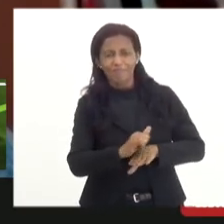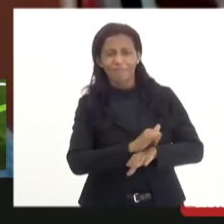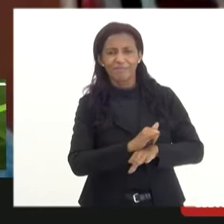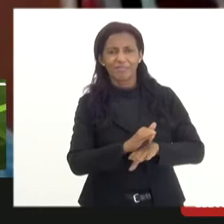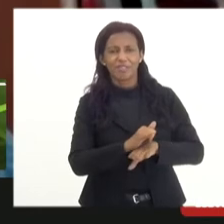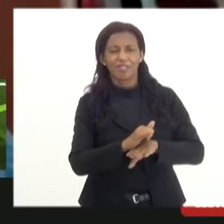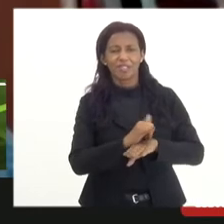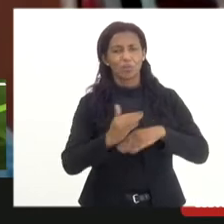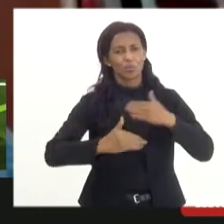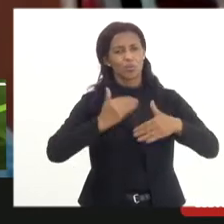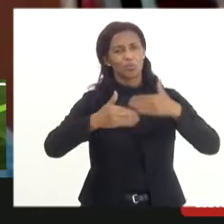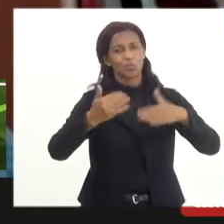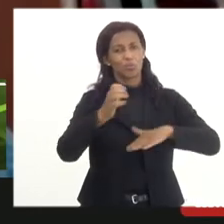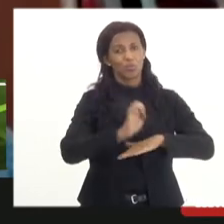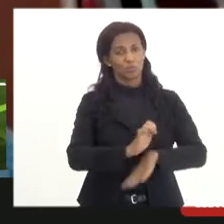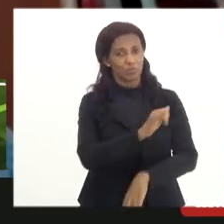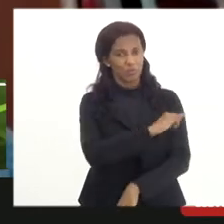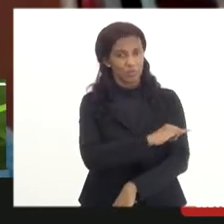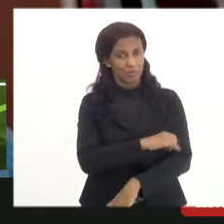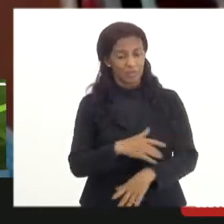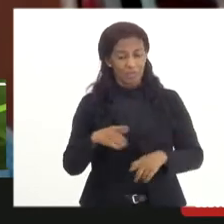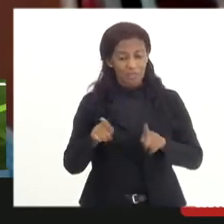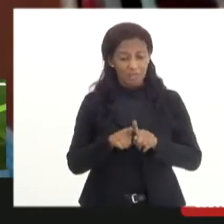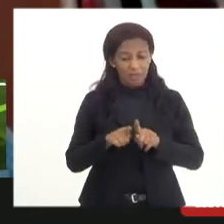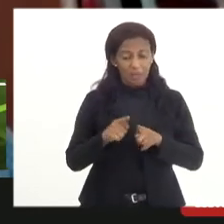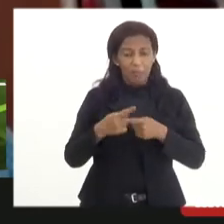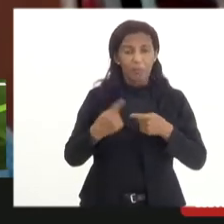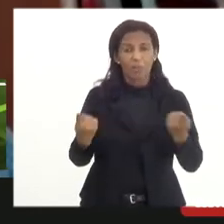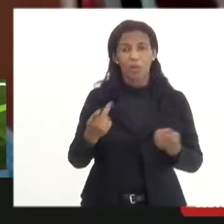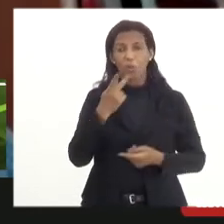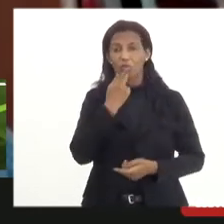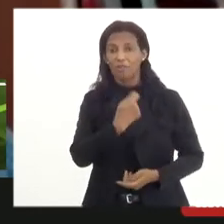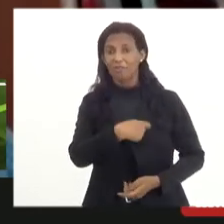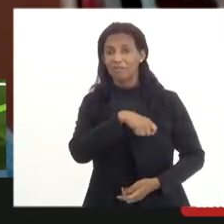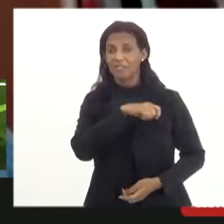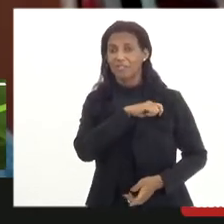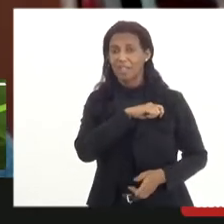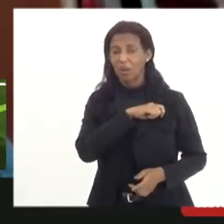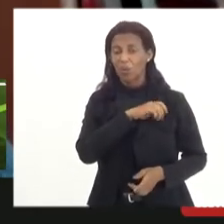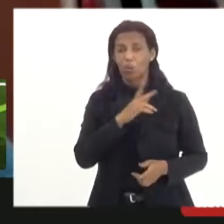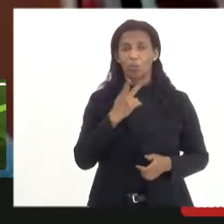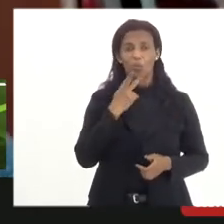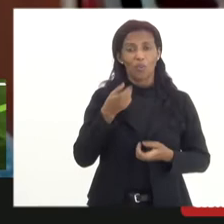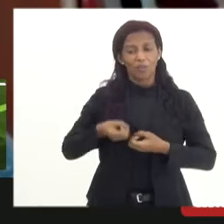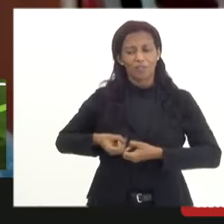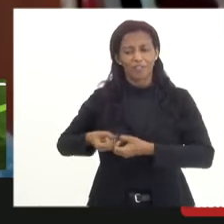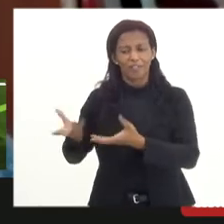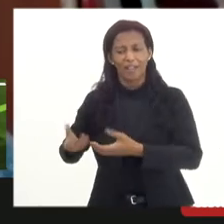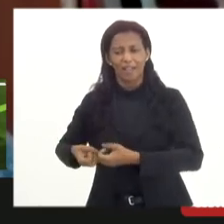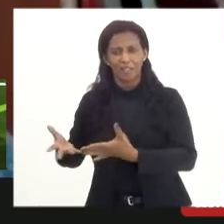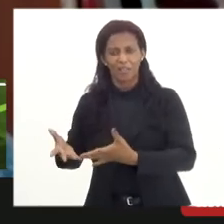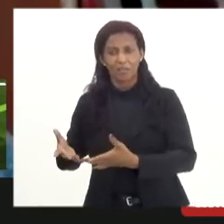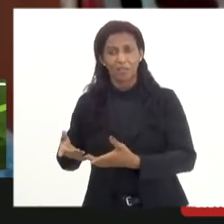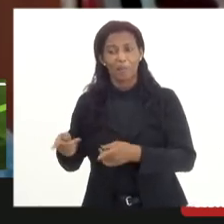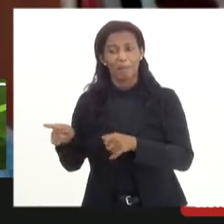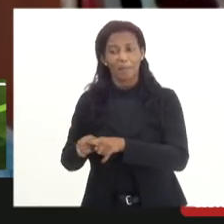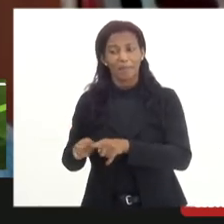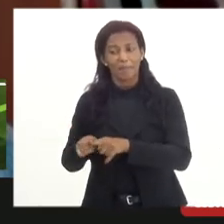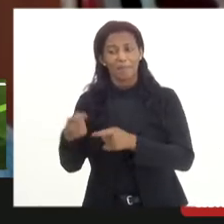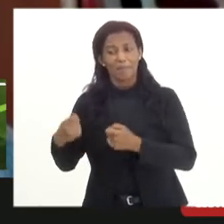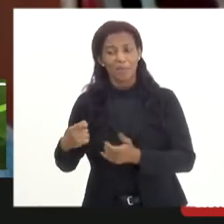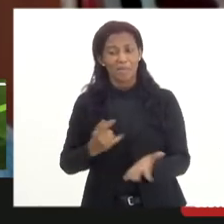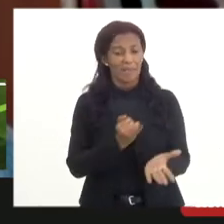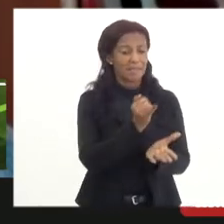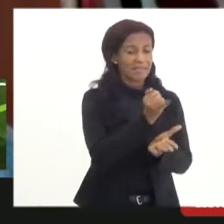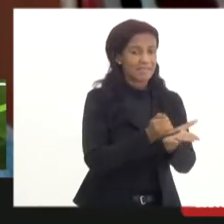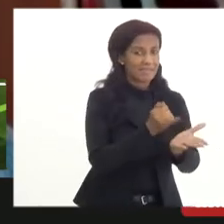para o Estado do Rio de Janeiro, até porque, quando a gente fala de questão fiscal, a gente não pode falar só de despesa, a gente tem que falar de despesa e de receita, e